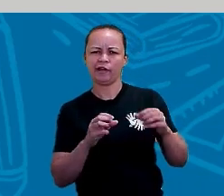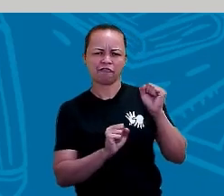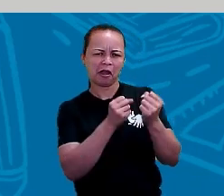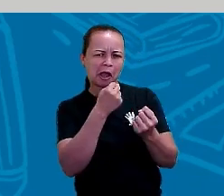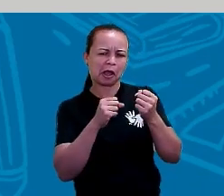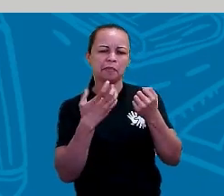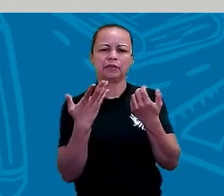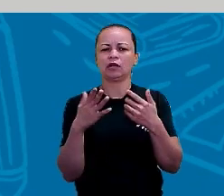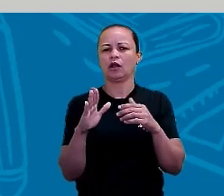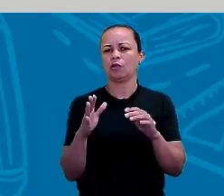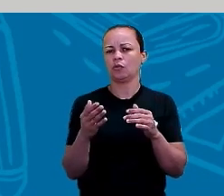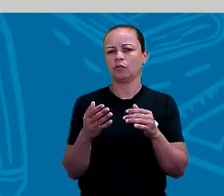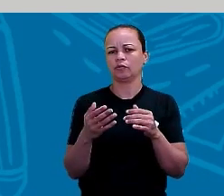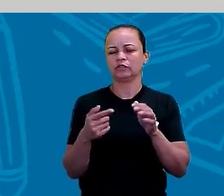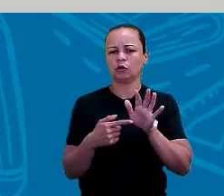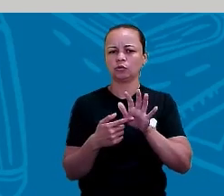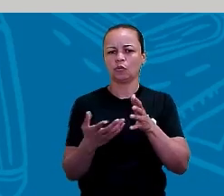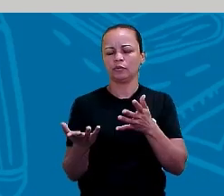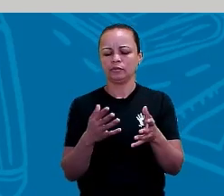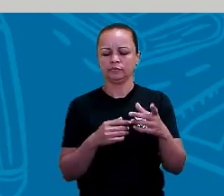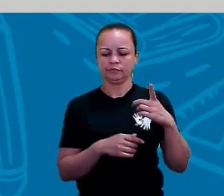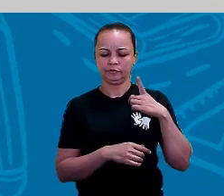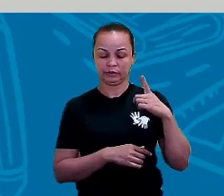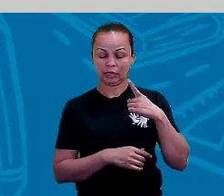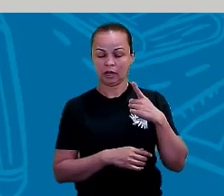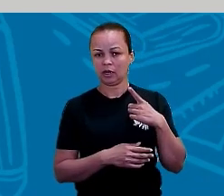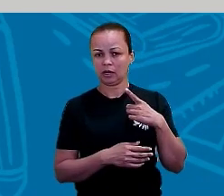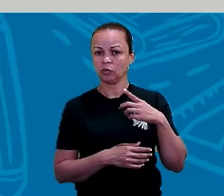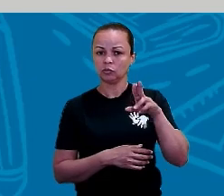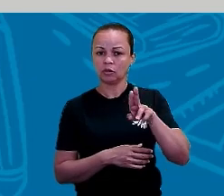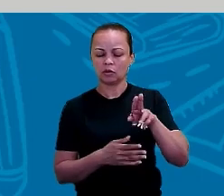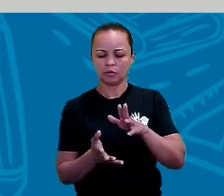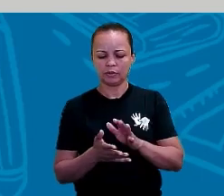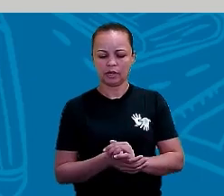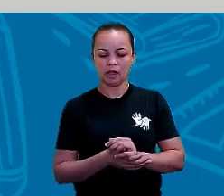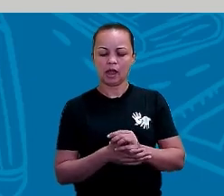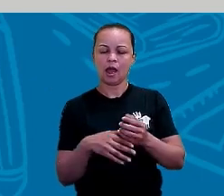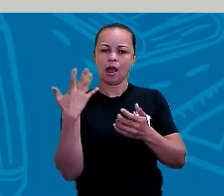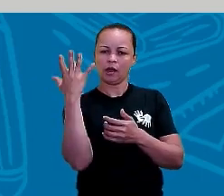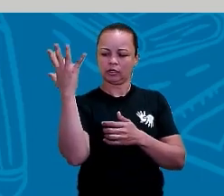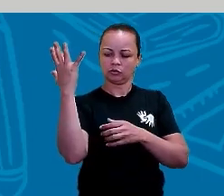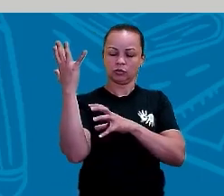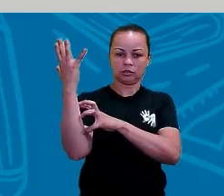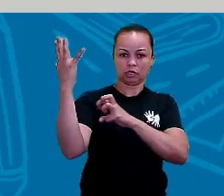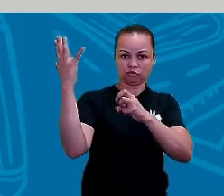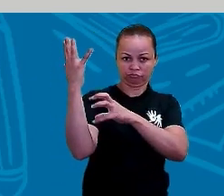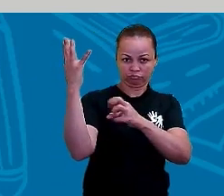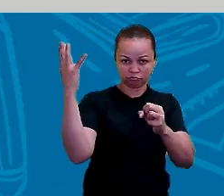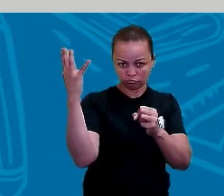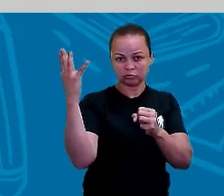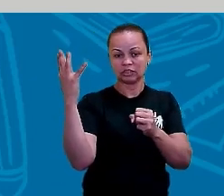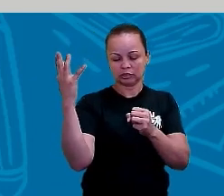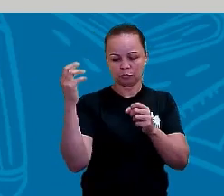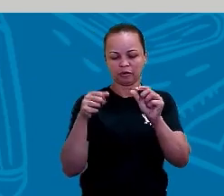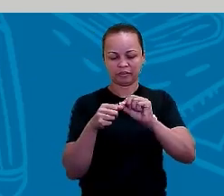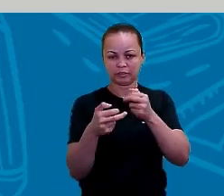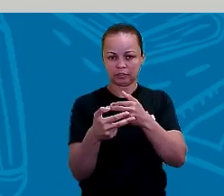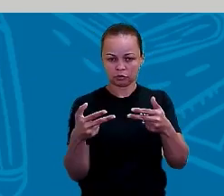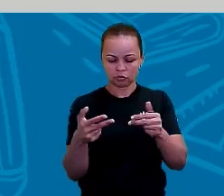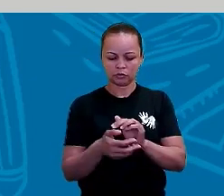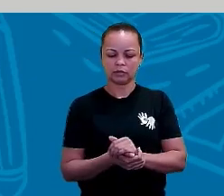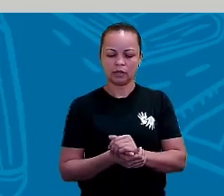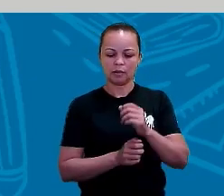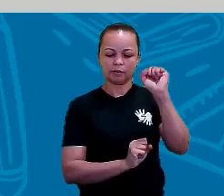exemplo, vamos citar nomes. Eu tenho aqui a extração, que é a natureza, certo? A produção, que é